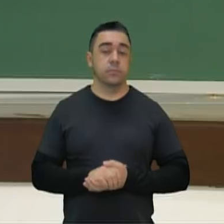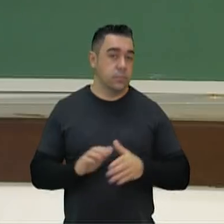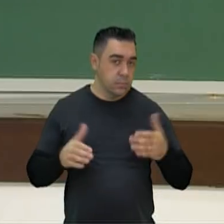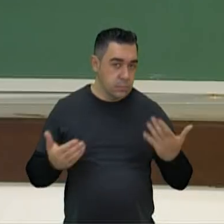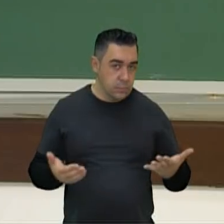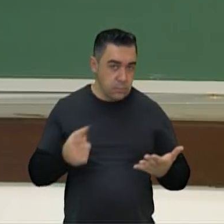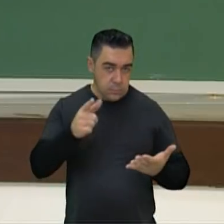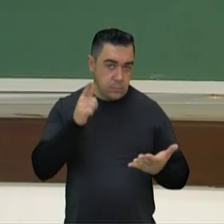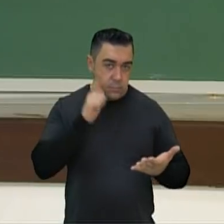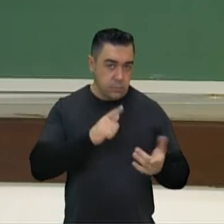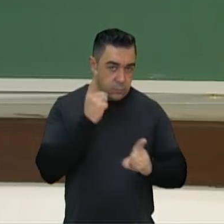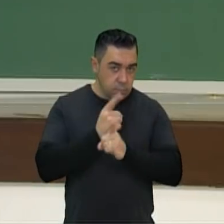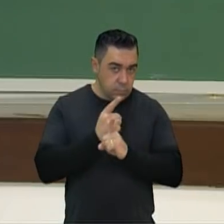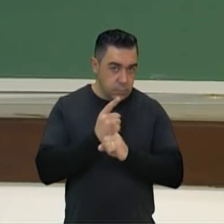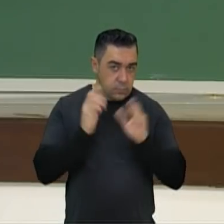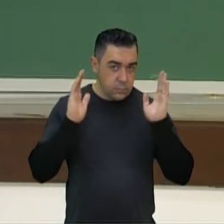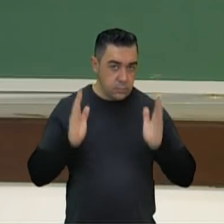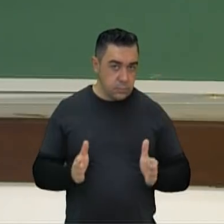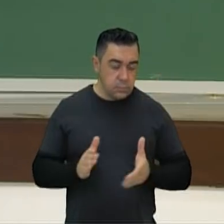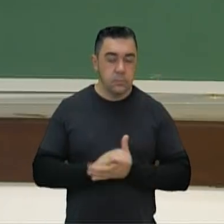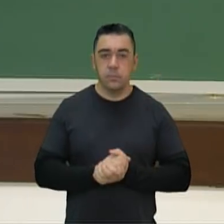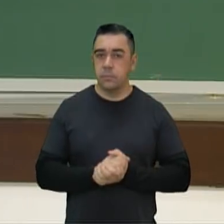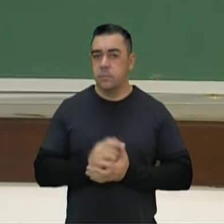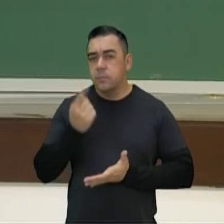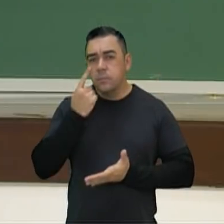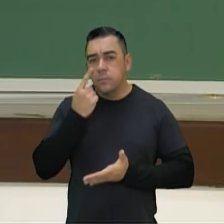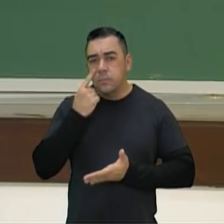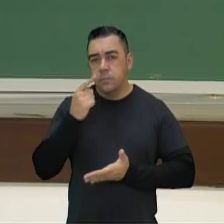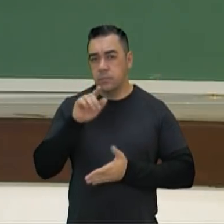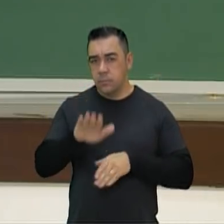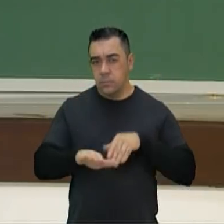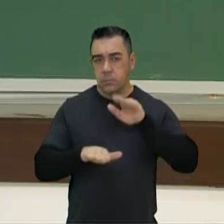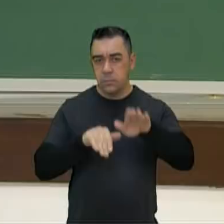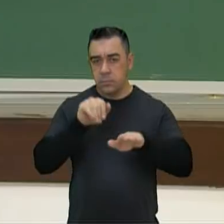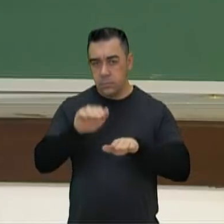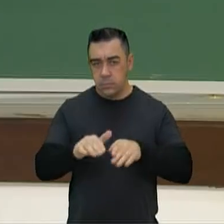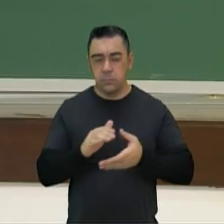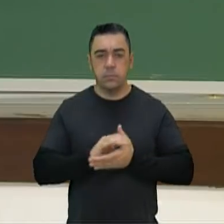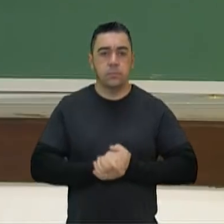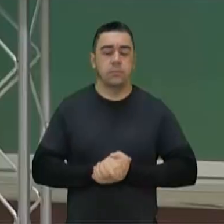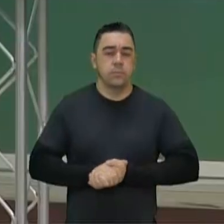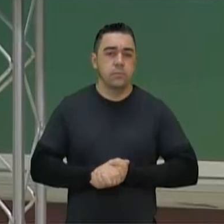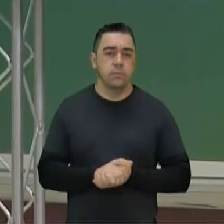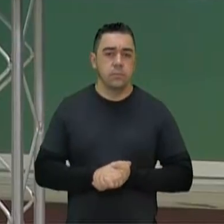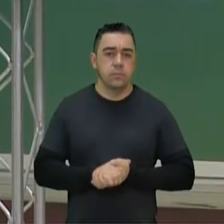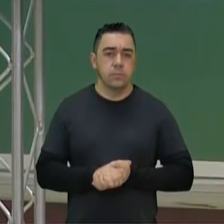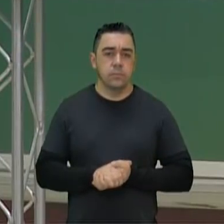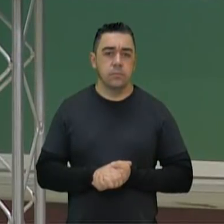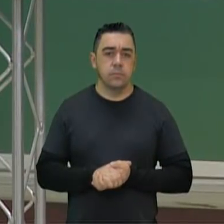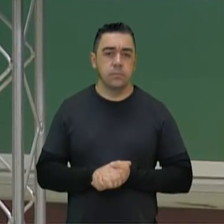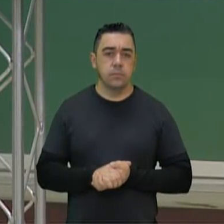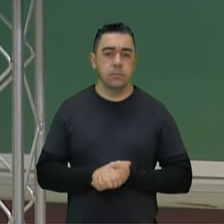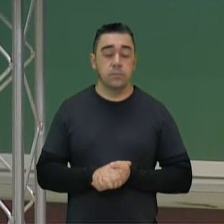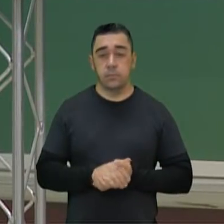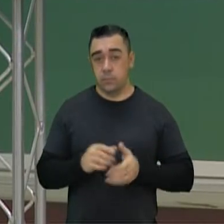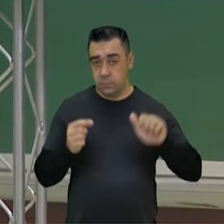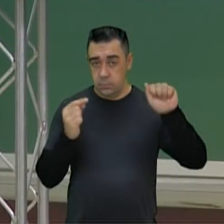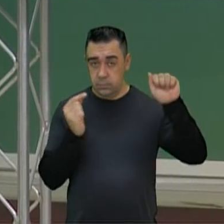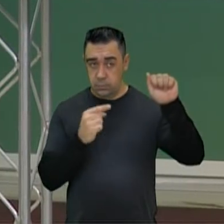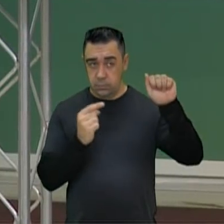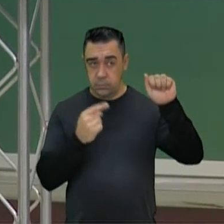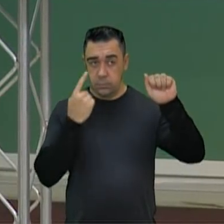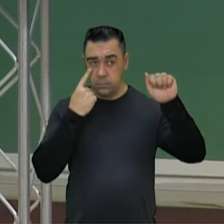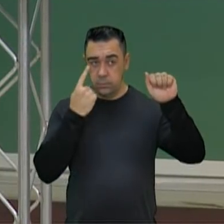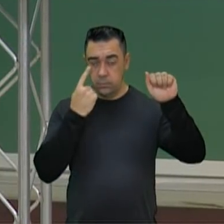Então, conseguiram identificar? Vamos verificar aqui o passo a passo? Ó, a letra A,